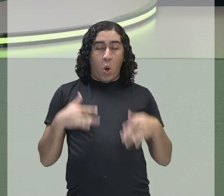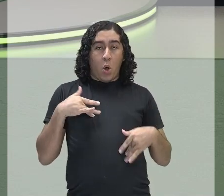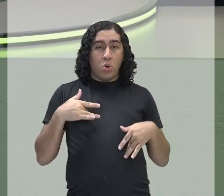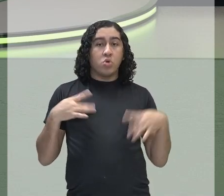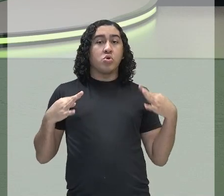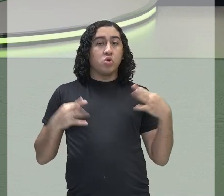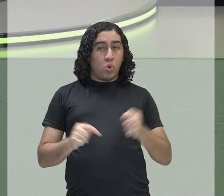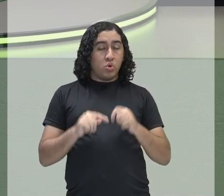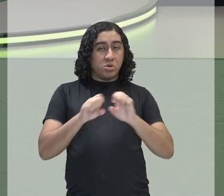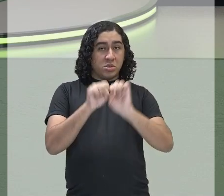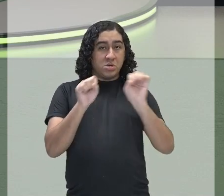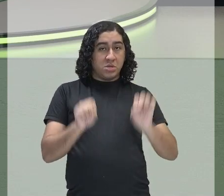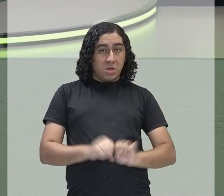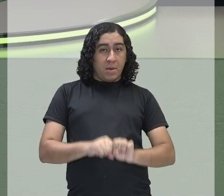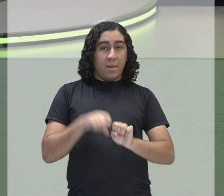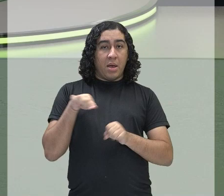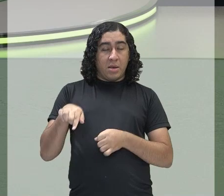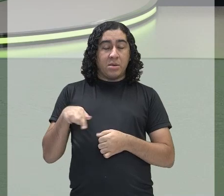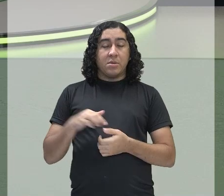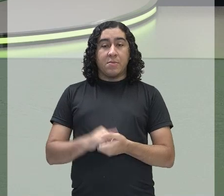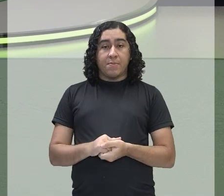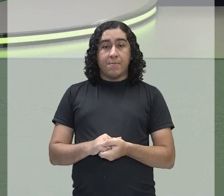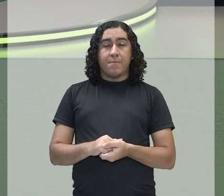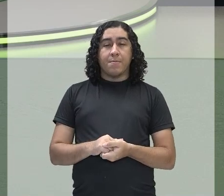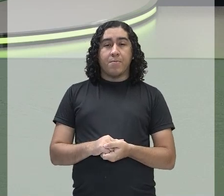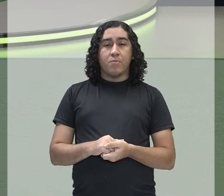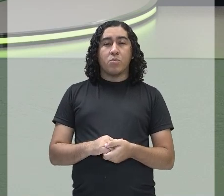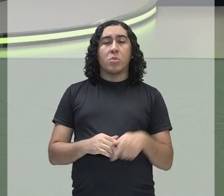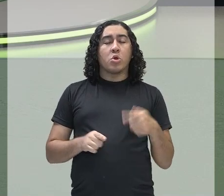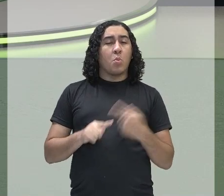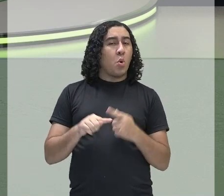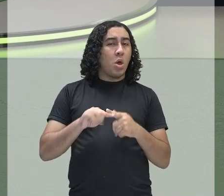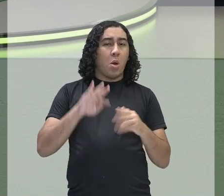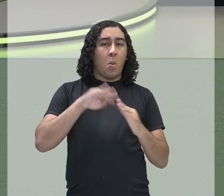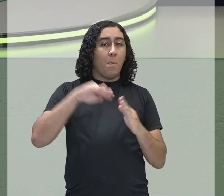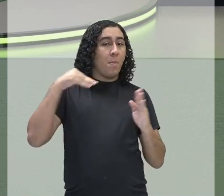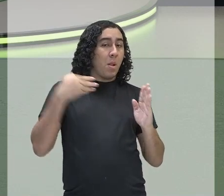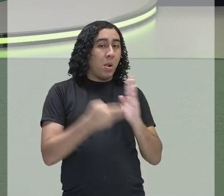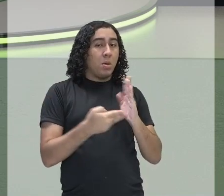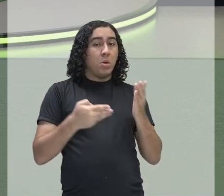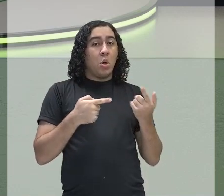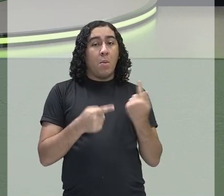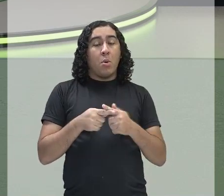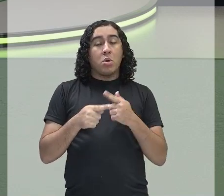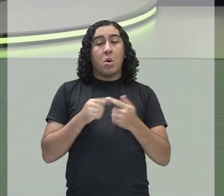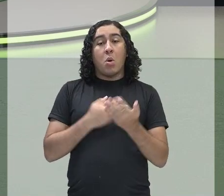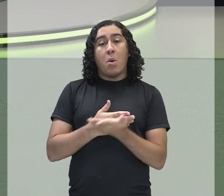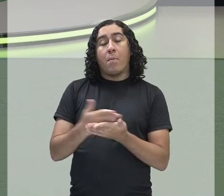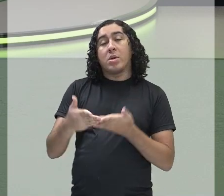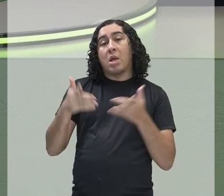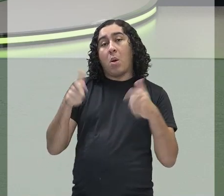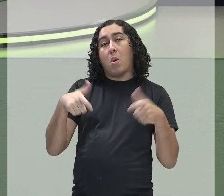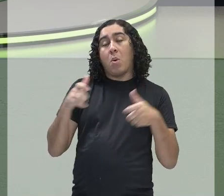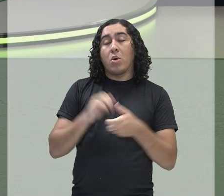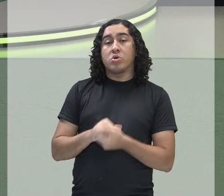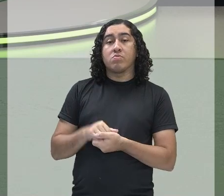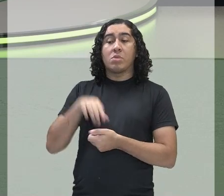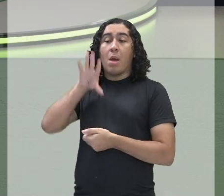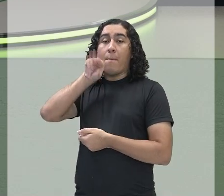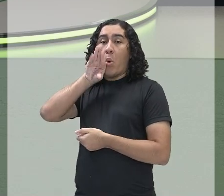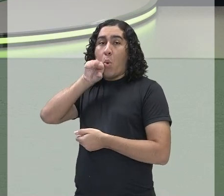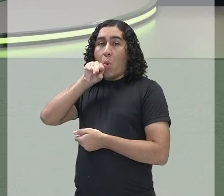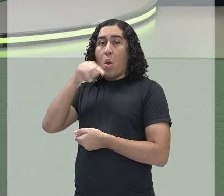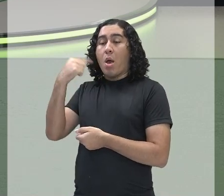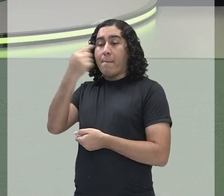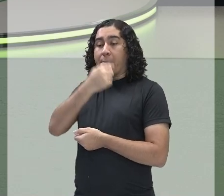do sistema digestório em destaque. Por que ele é completo? Porque ele vai iniciar aqui na cavidade bucal, como a